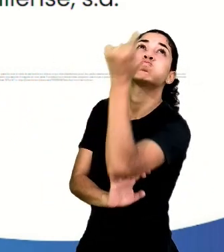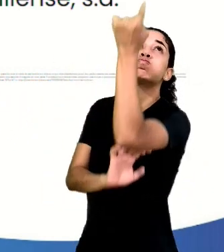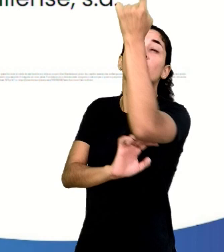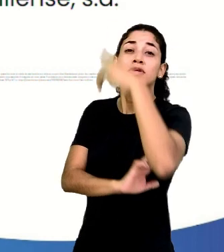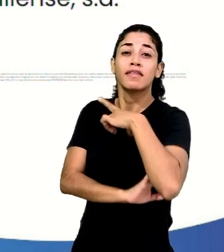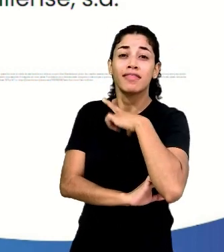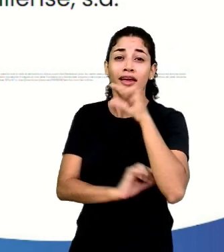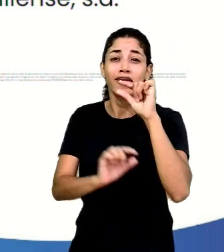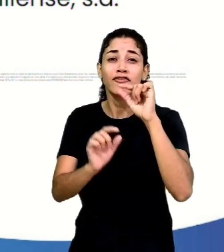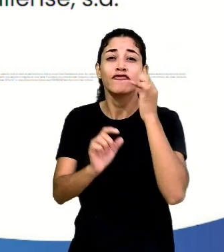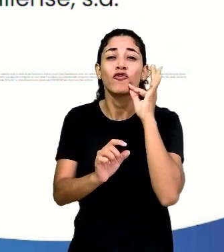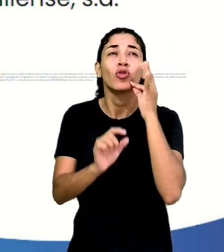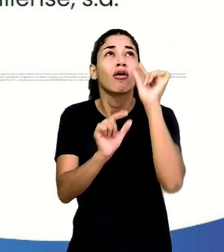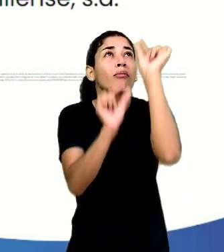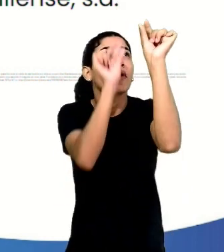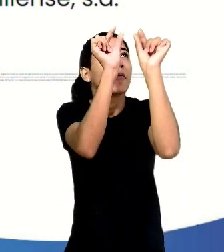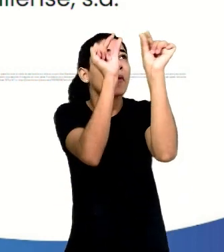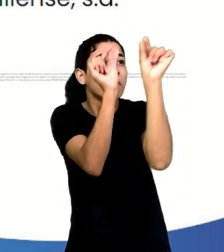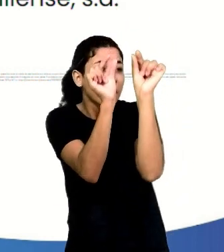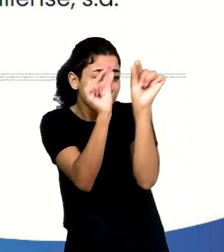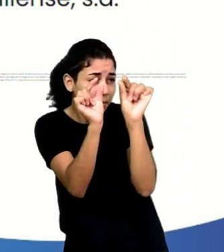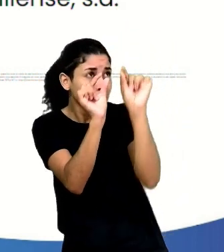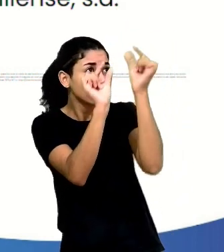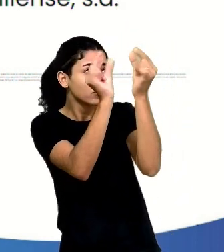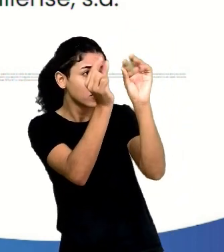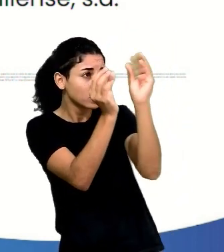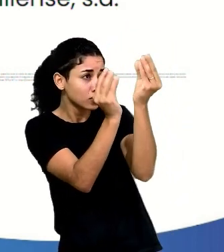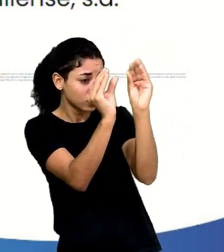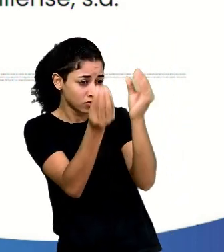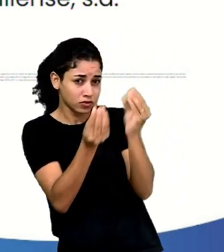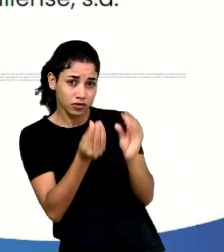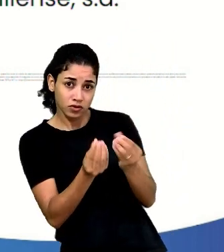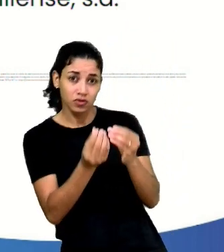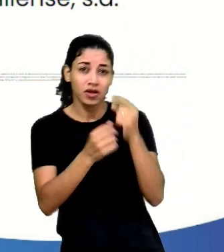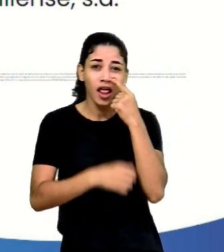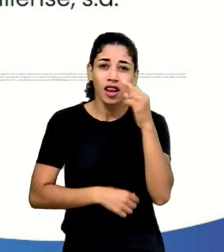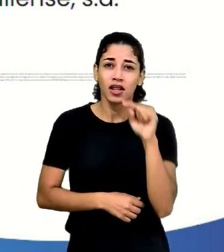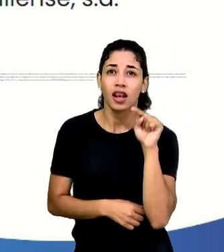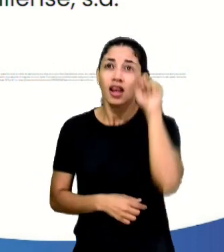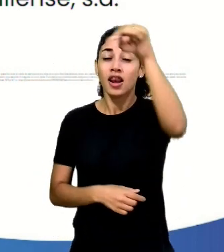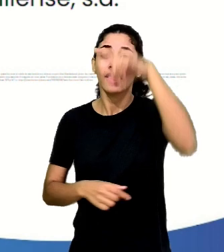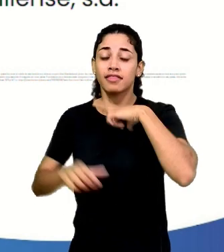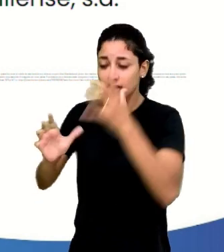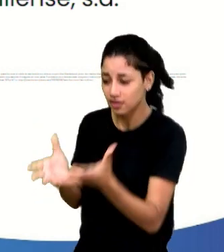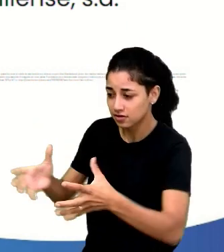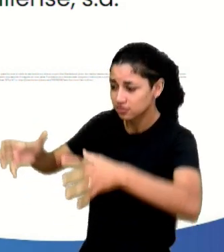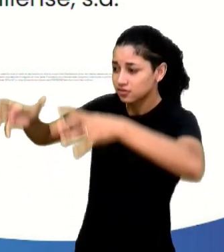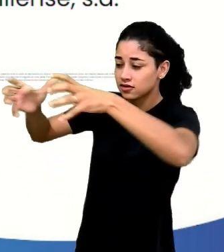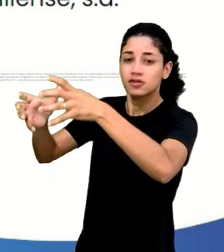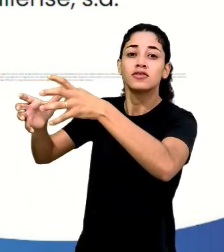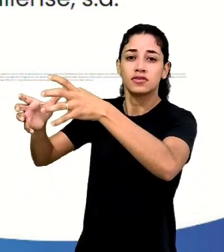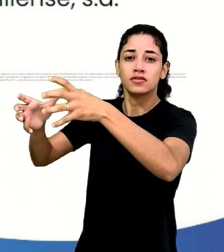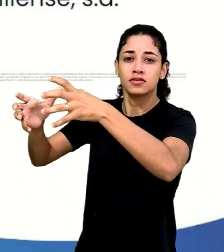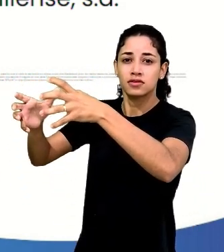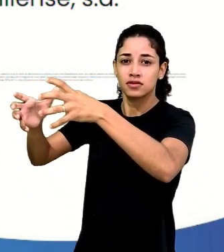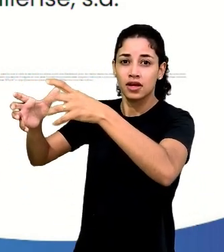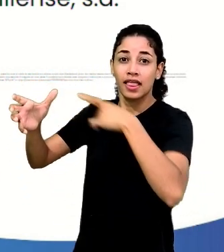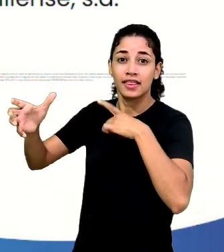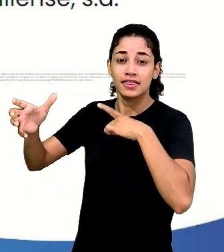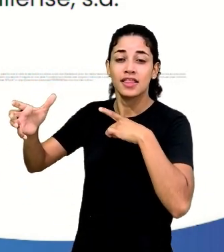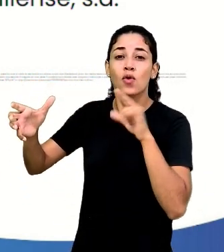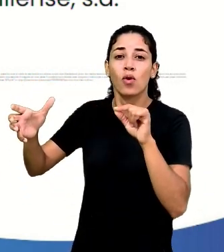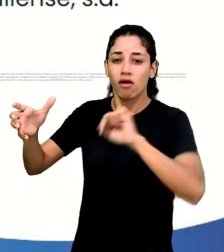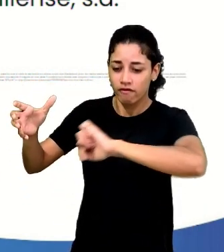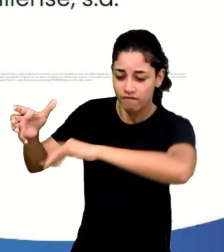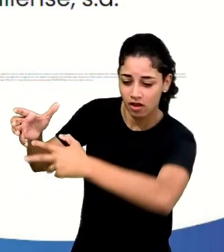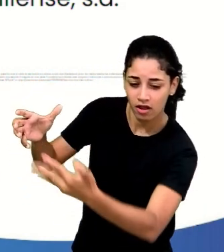frutas pequeninas. E lá adiante vejo colossal abóbora presa ao caule de uma